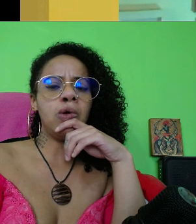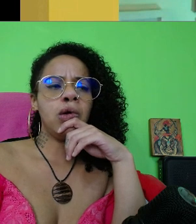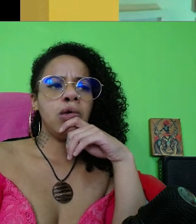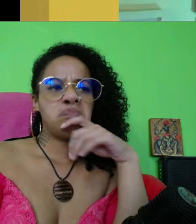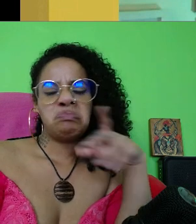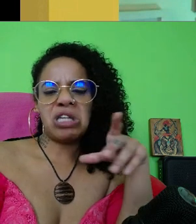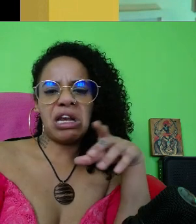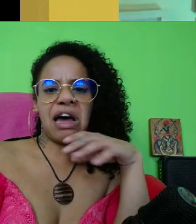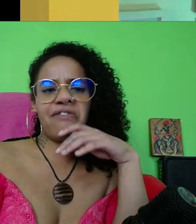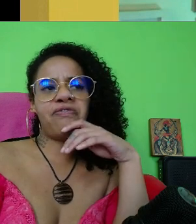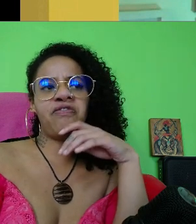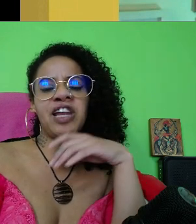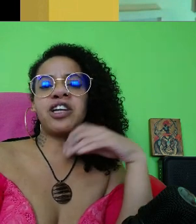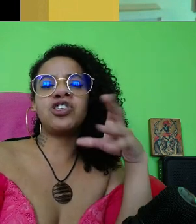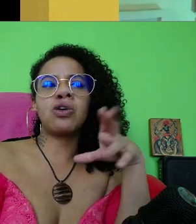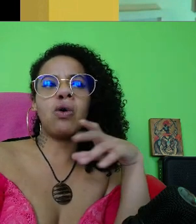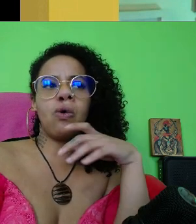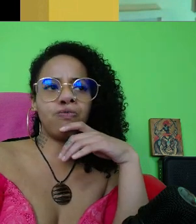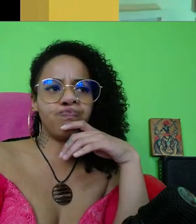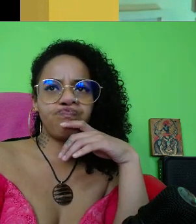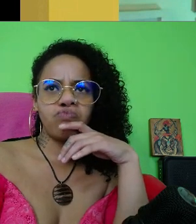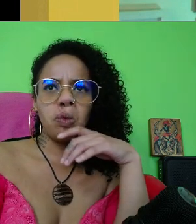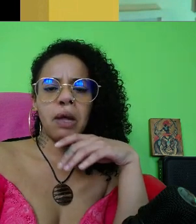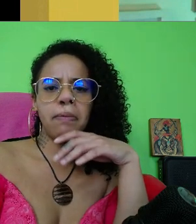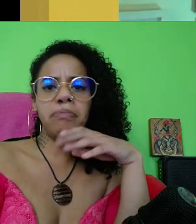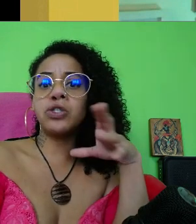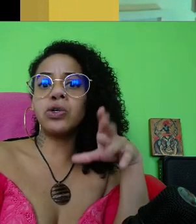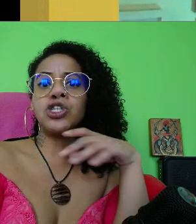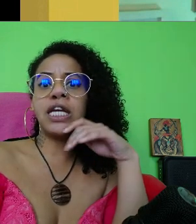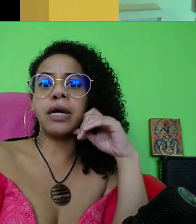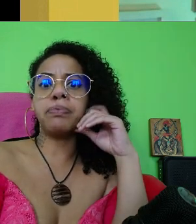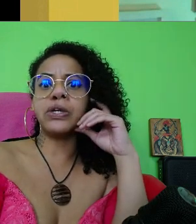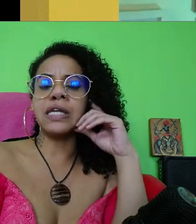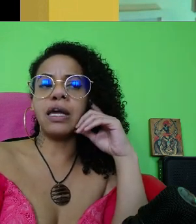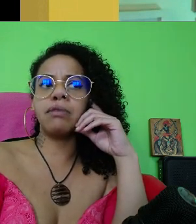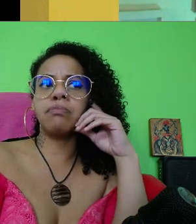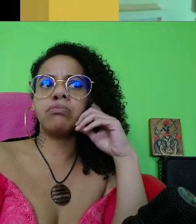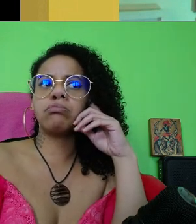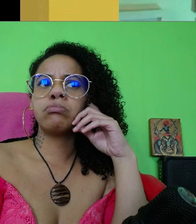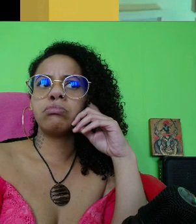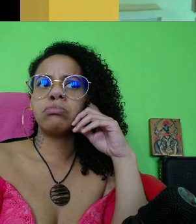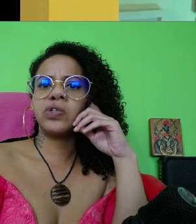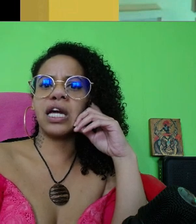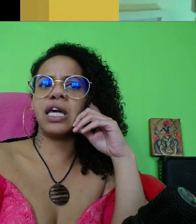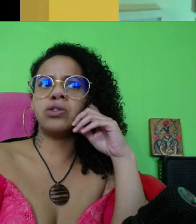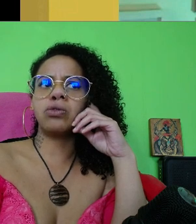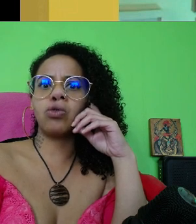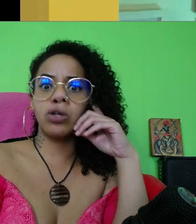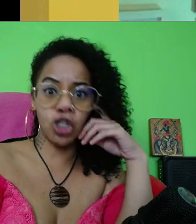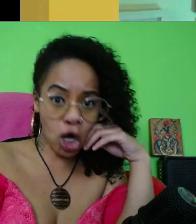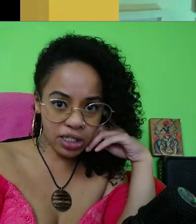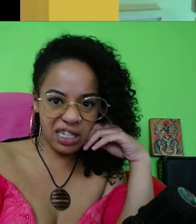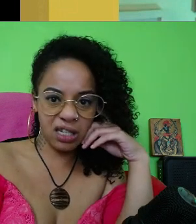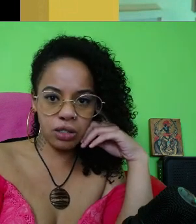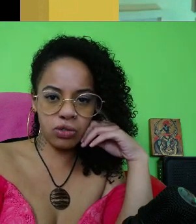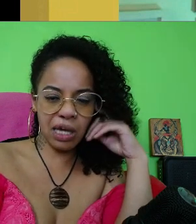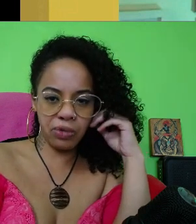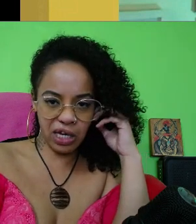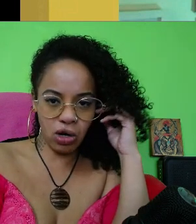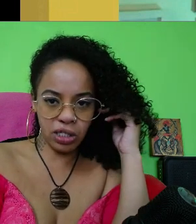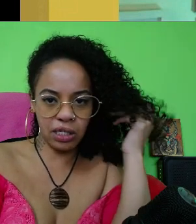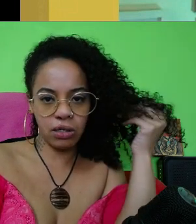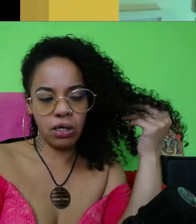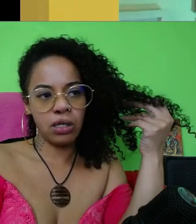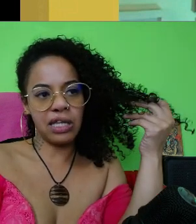intelectual sei lá flerte com misoginia por exemplo será que é isso dói